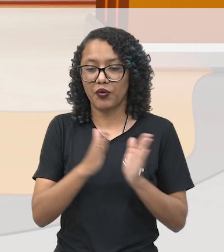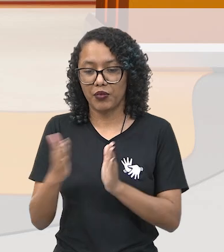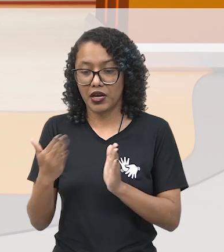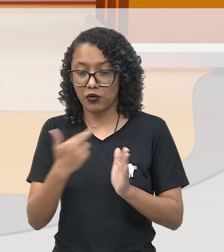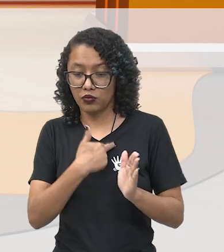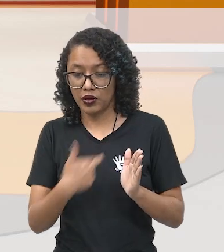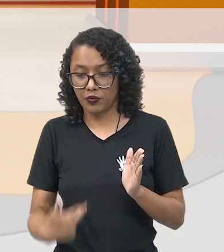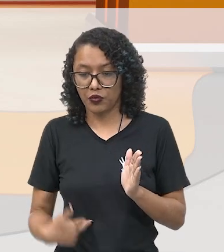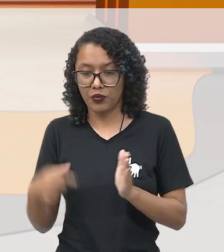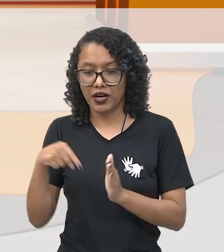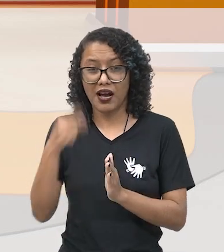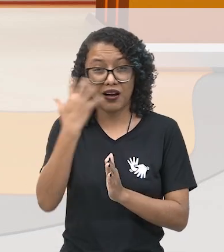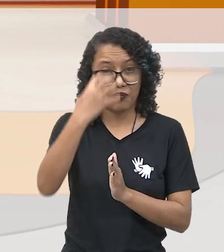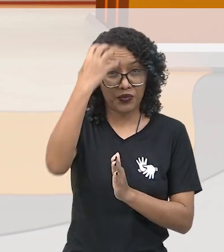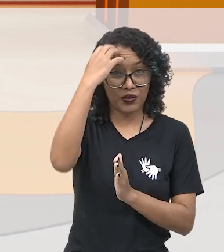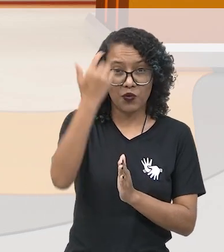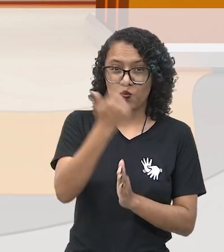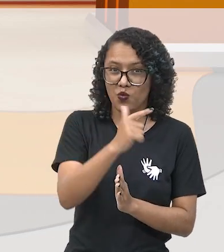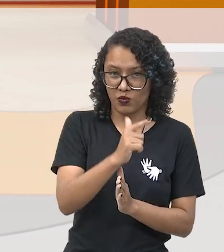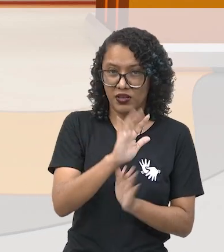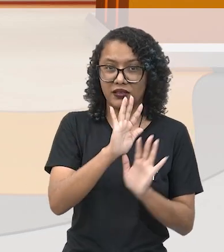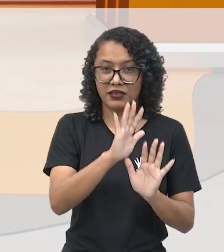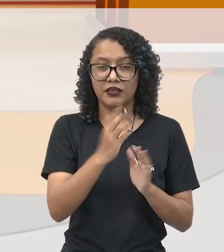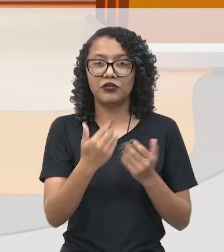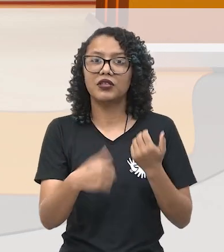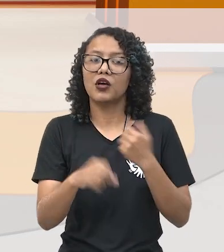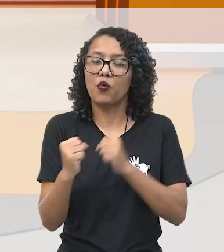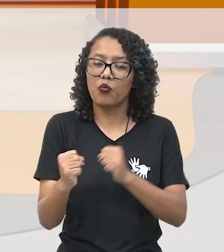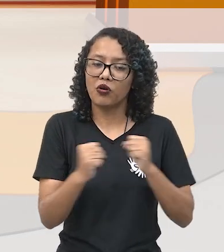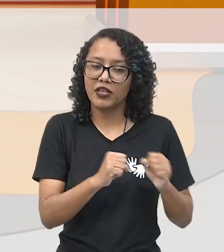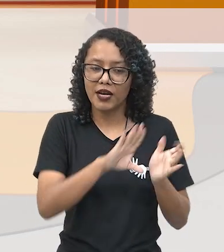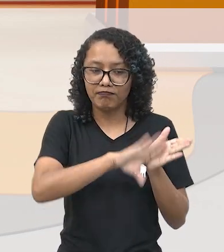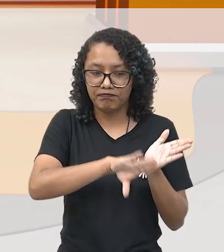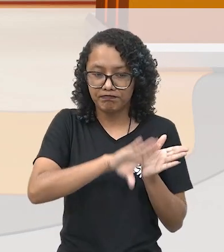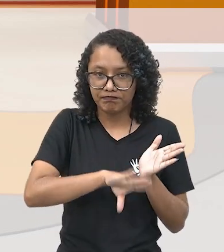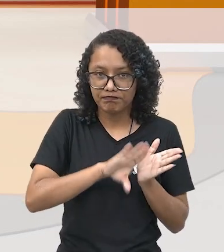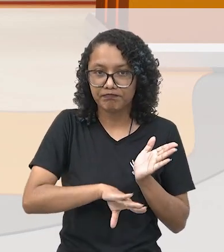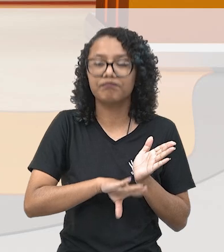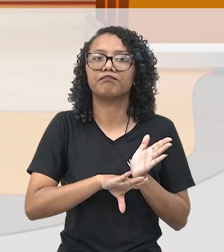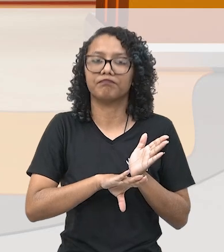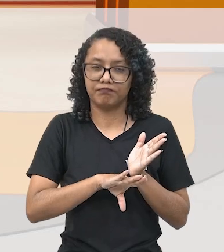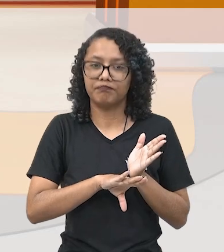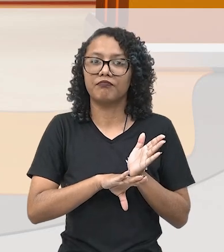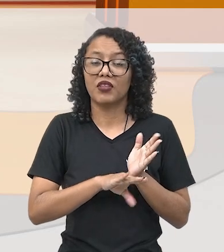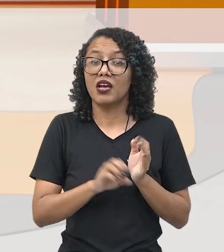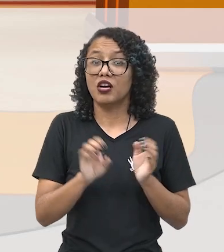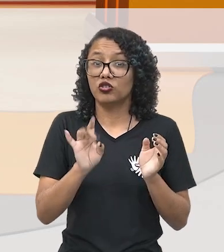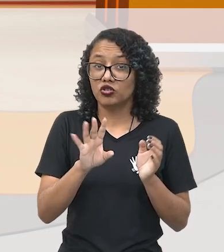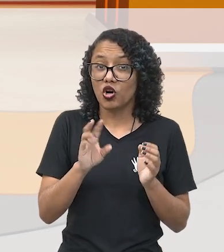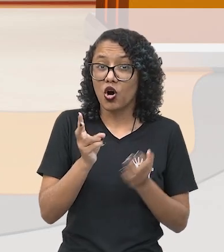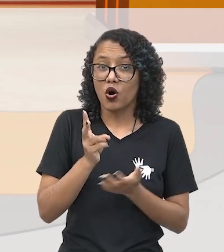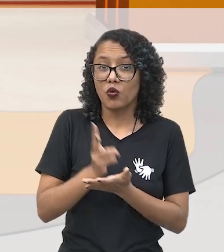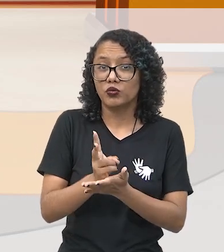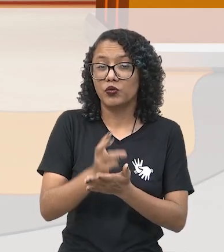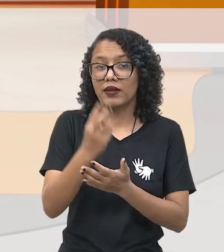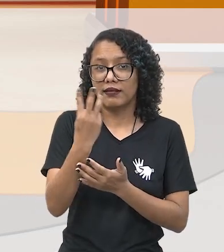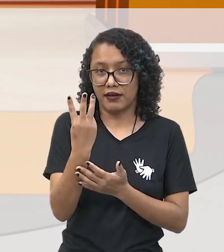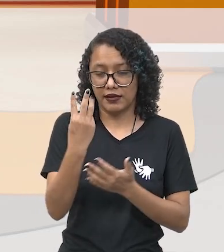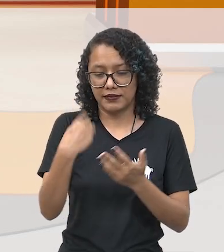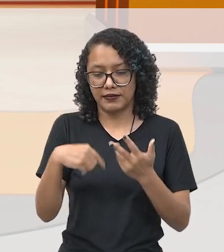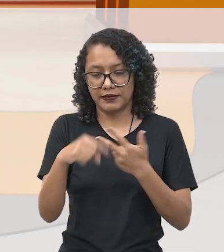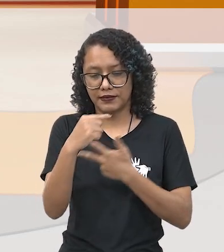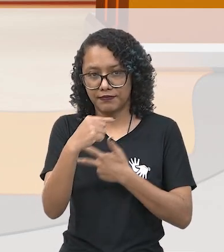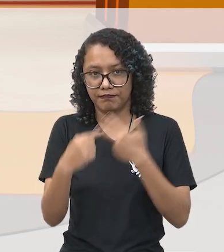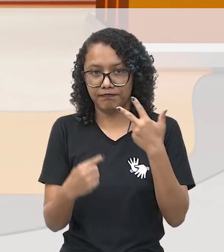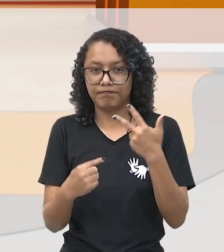do imperador, esse poder ele foi extinto, havendo aí a presença dos três poderes, executivo, legislativo